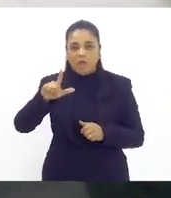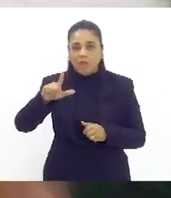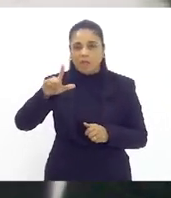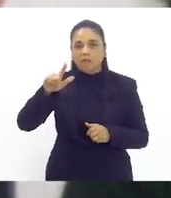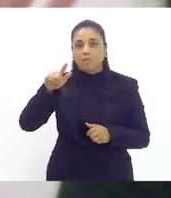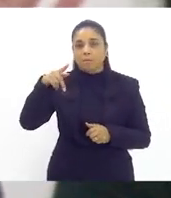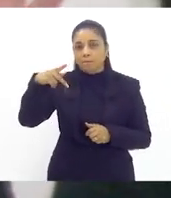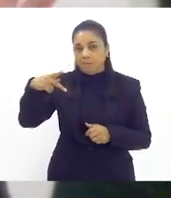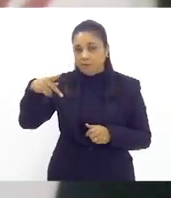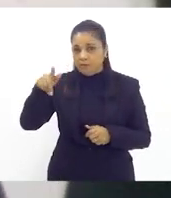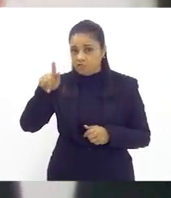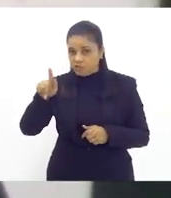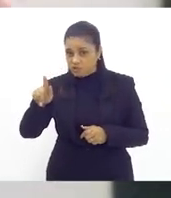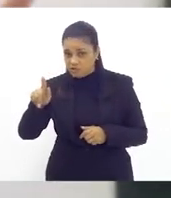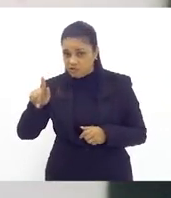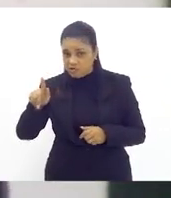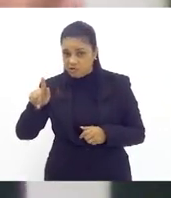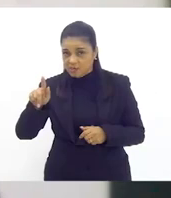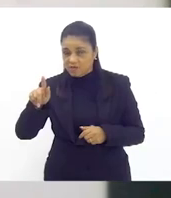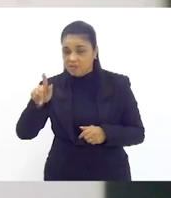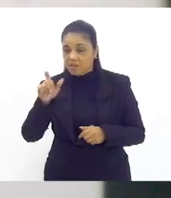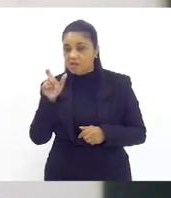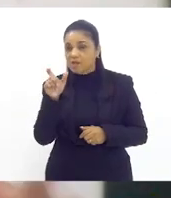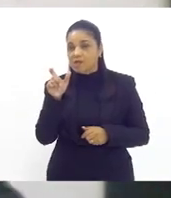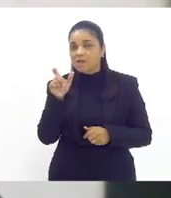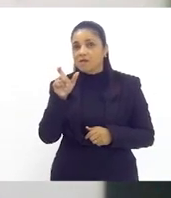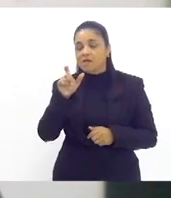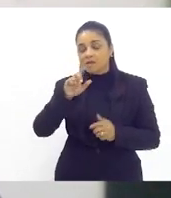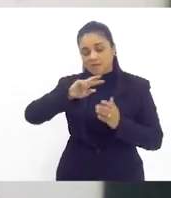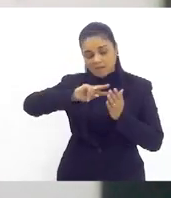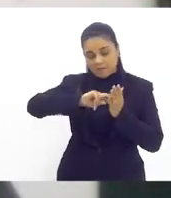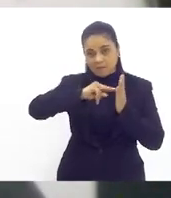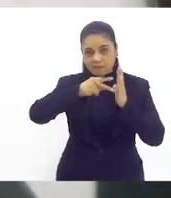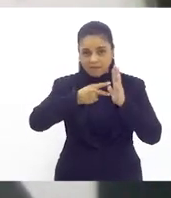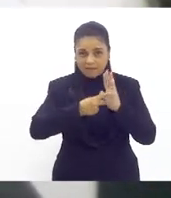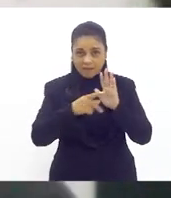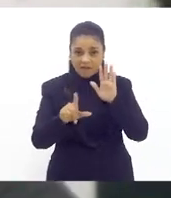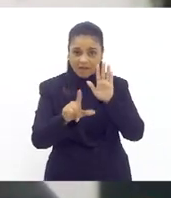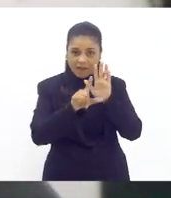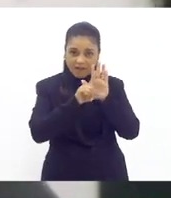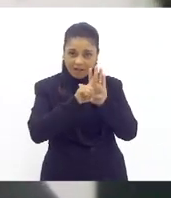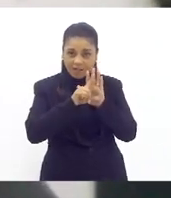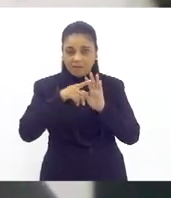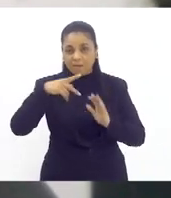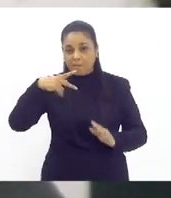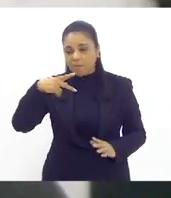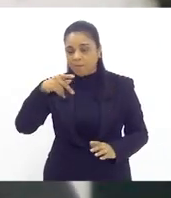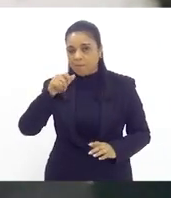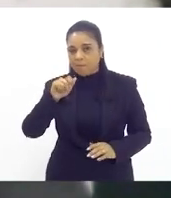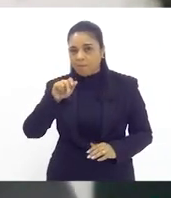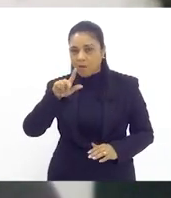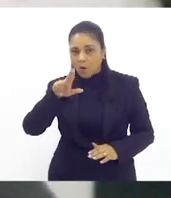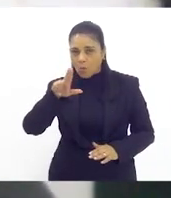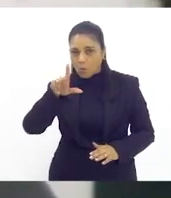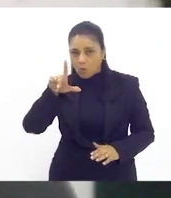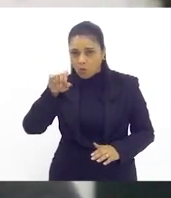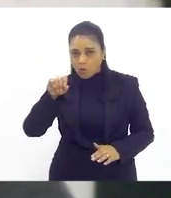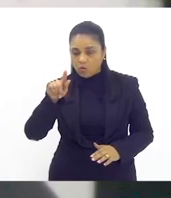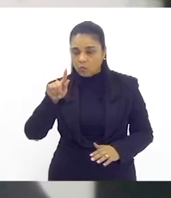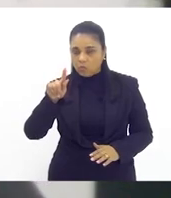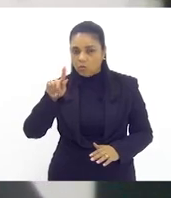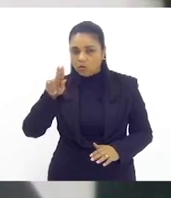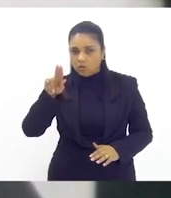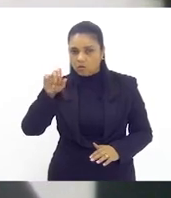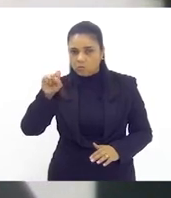LPG para quem ainda não assimilou a sigla né da Lei Paulo Gustavo Então tem o site além do site do Ministério da Cultura para poder